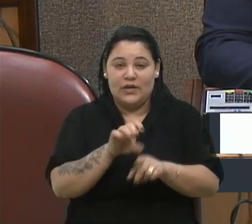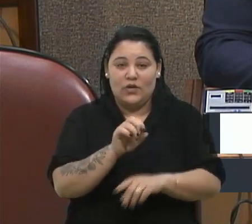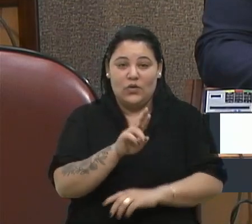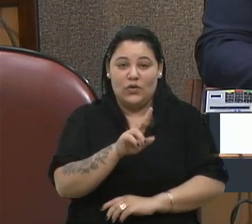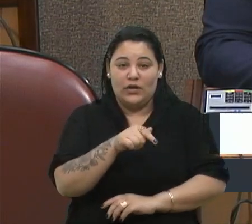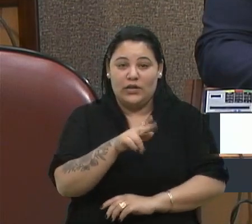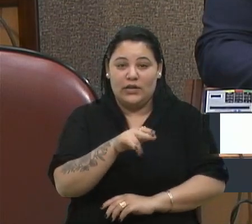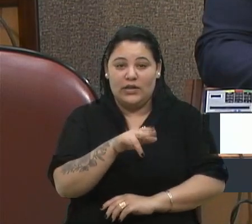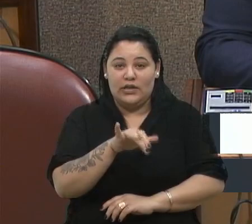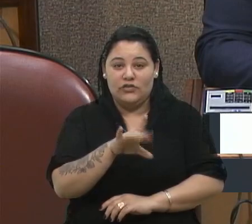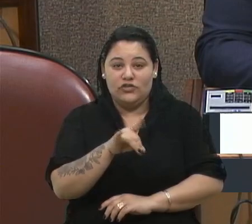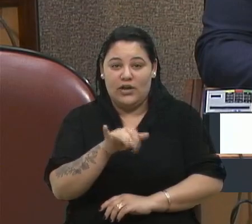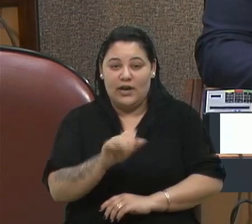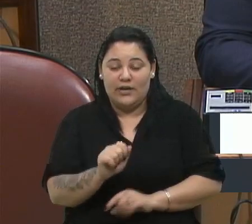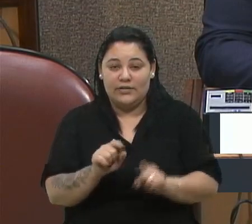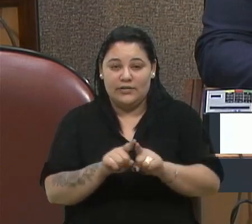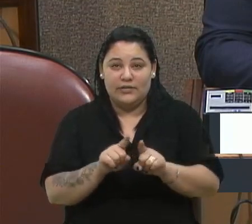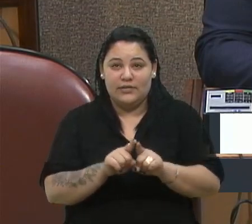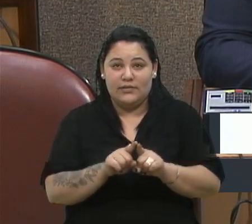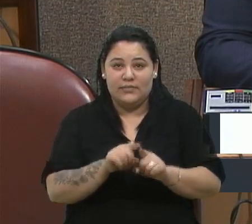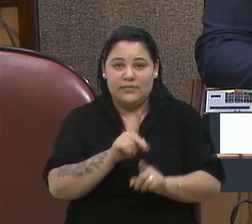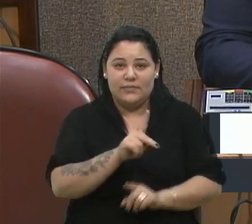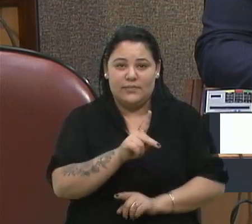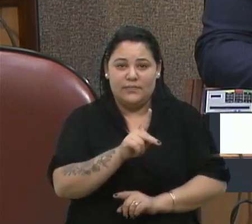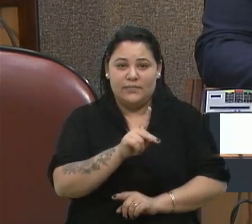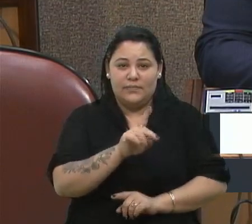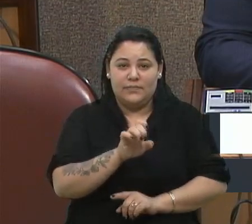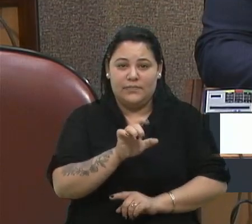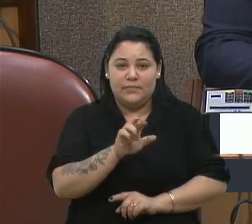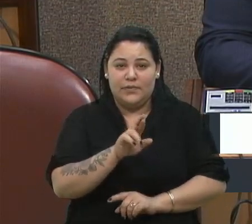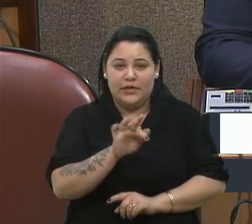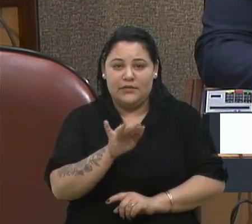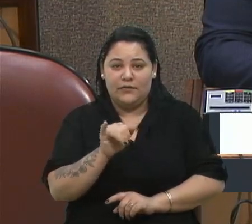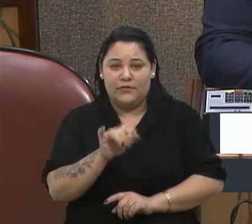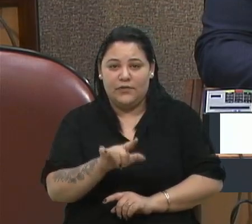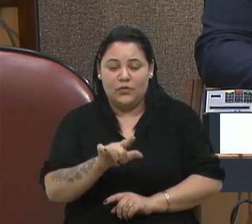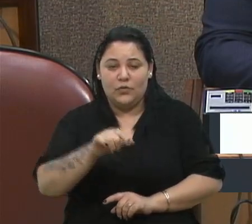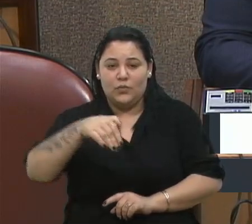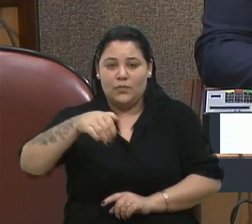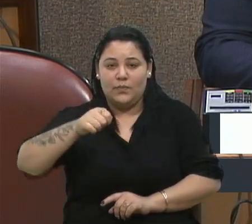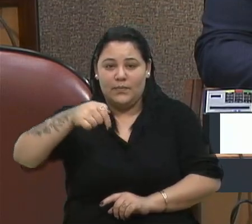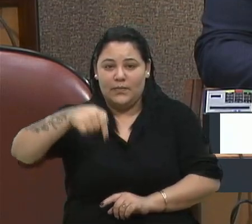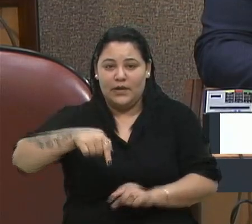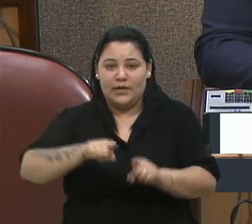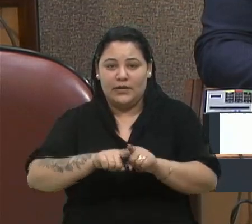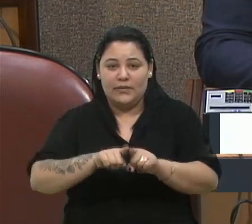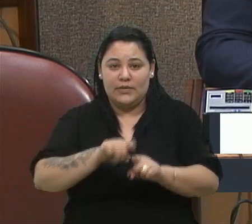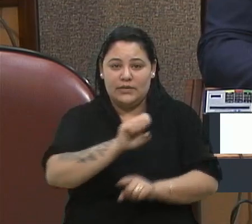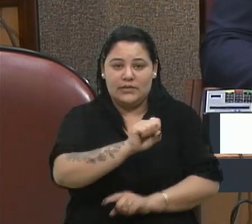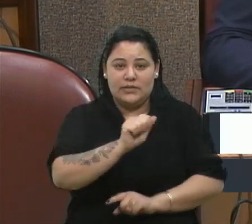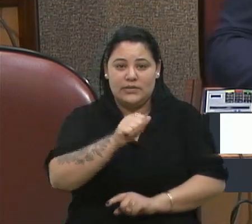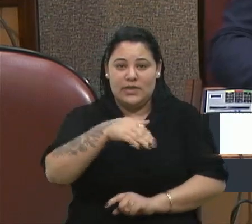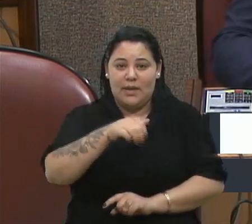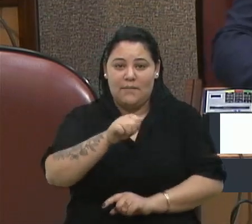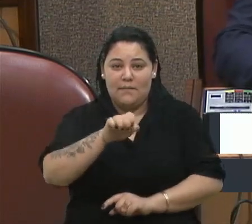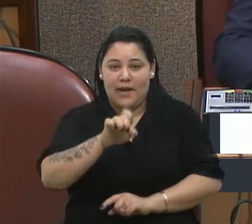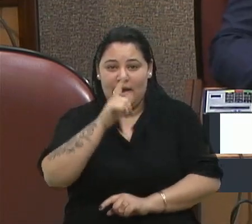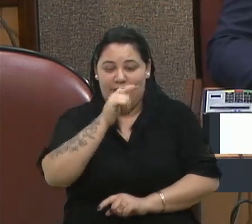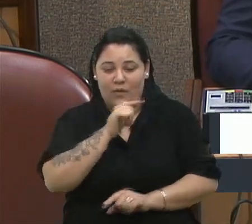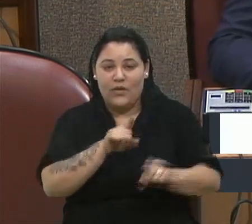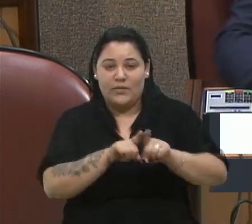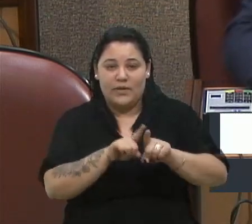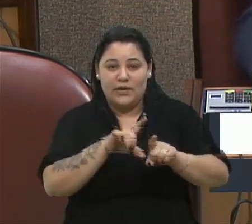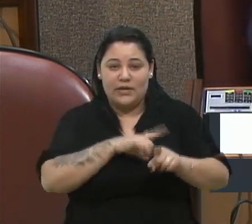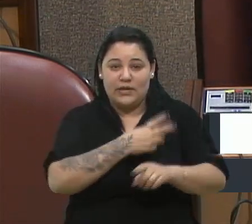Braçaria, Perfilmac e também do Samai. Nós tivemos mais de 300 inscritos